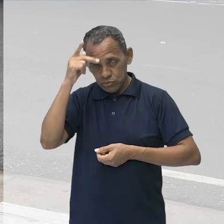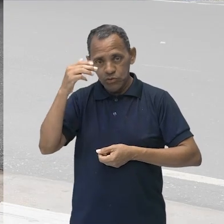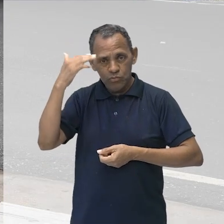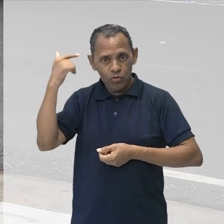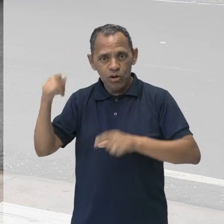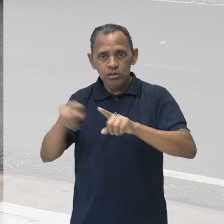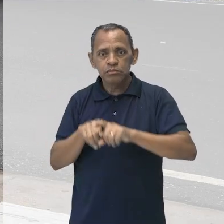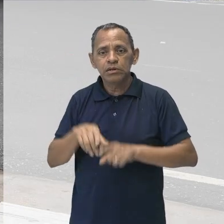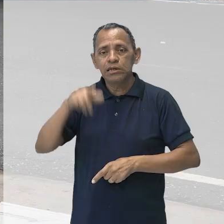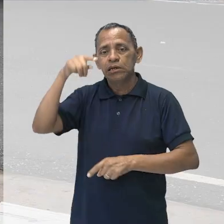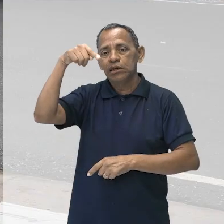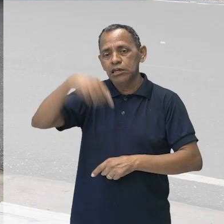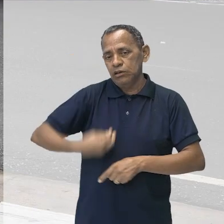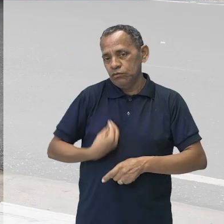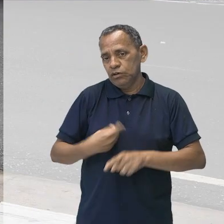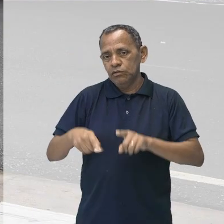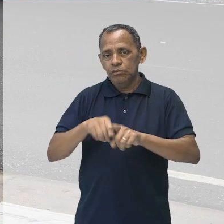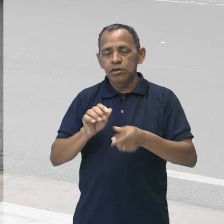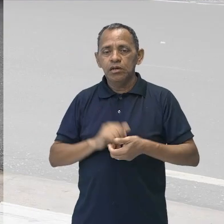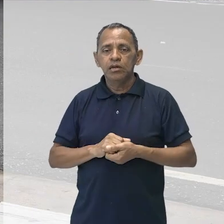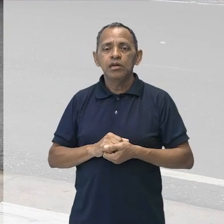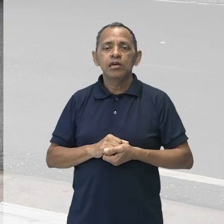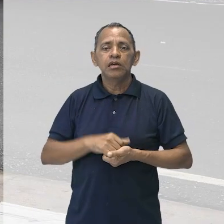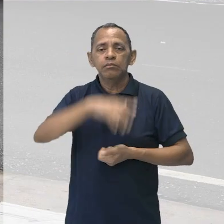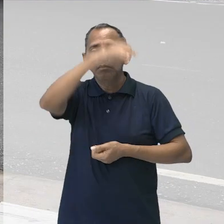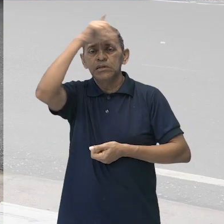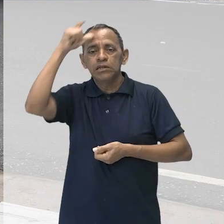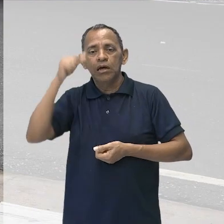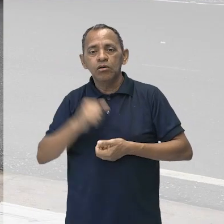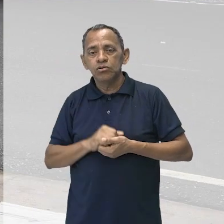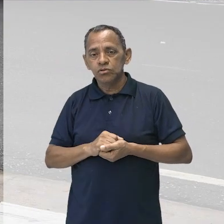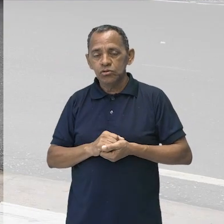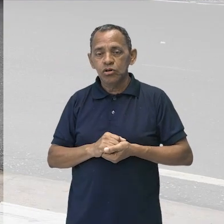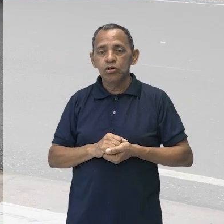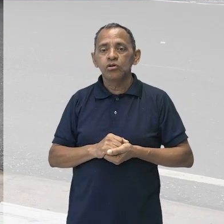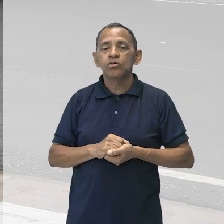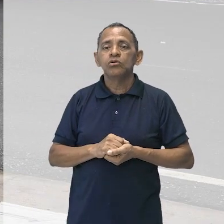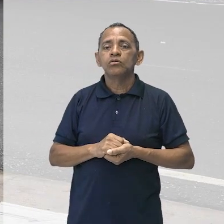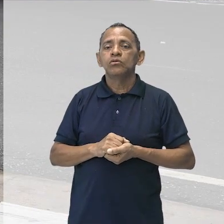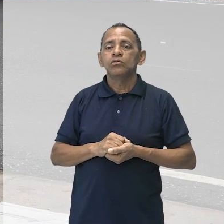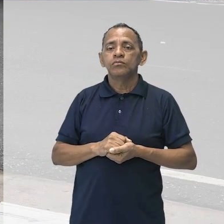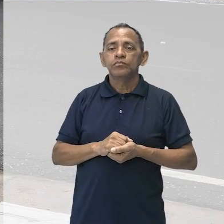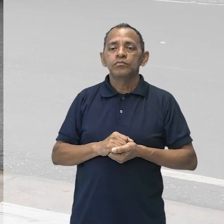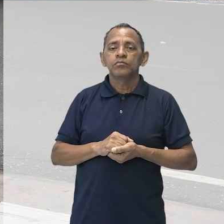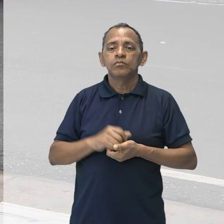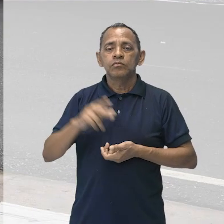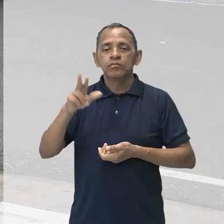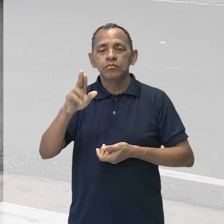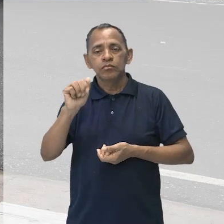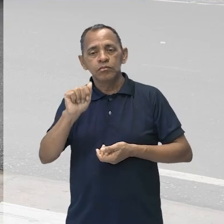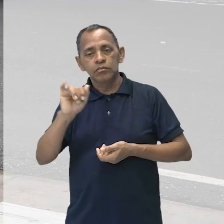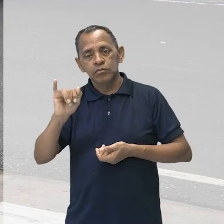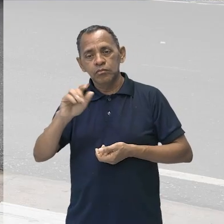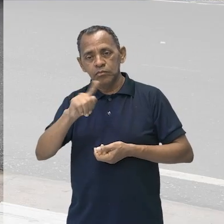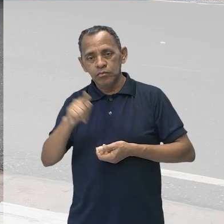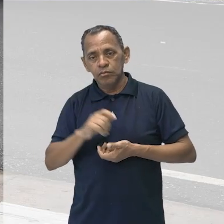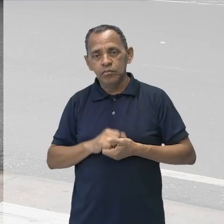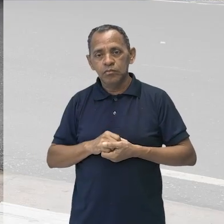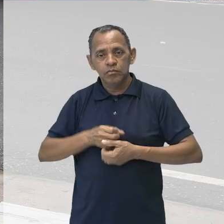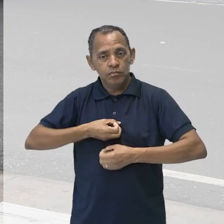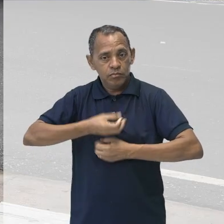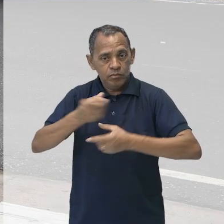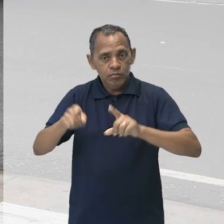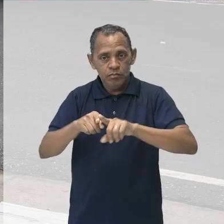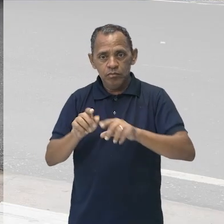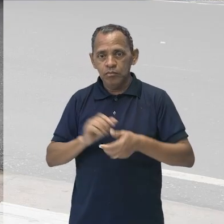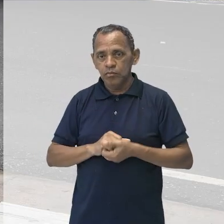Então, Rai Campos, conhecido como Raiz, é uma das grandes expressões do grafite da região